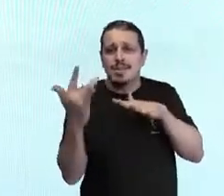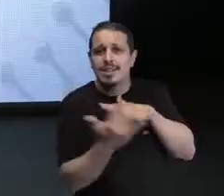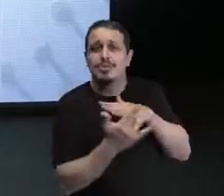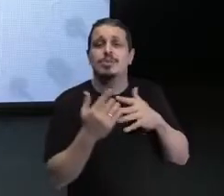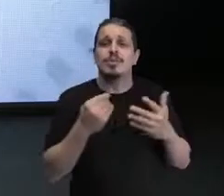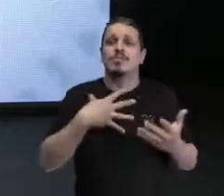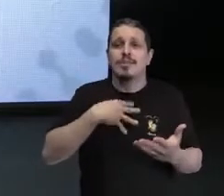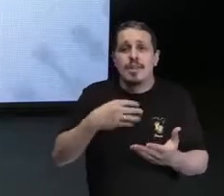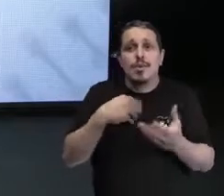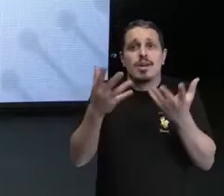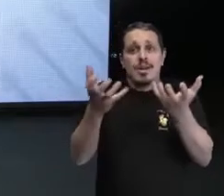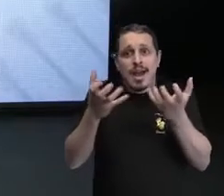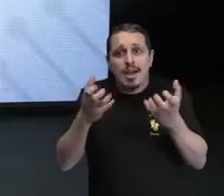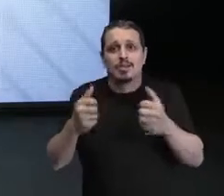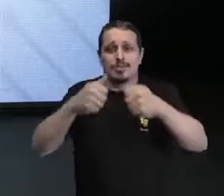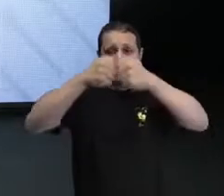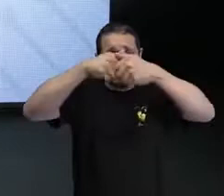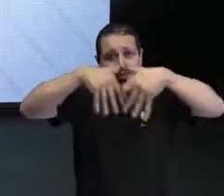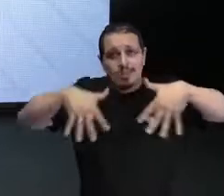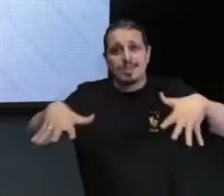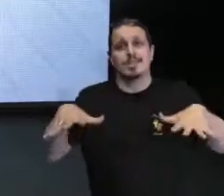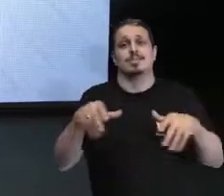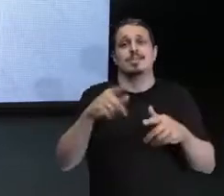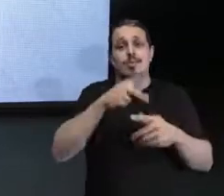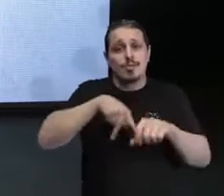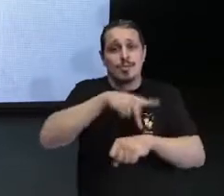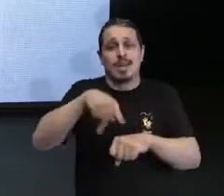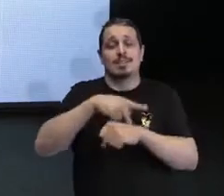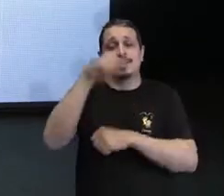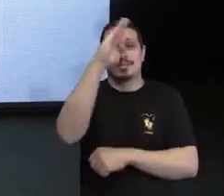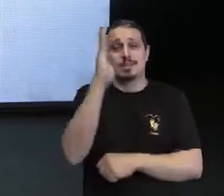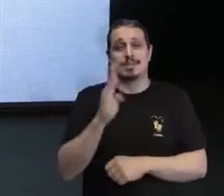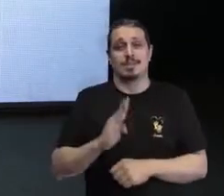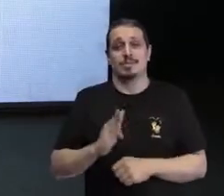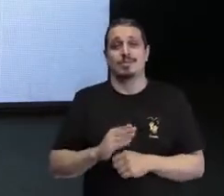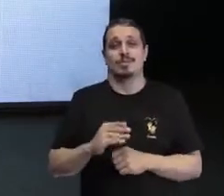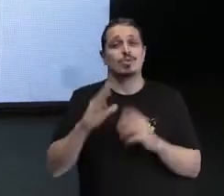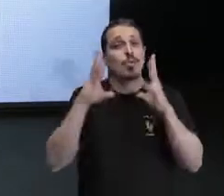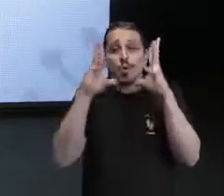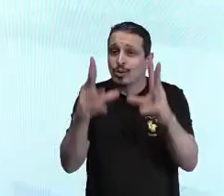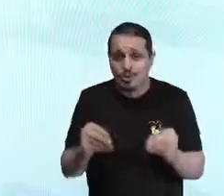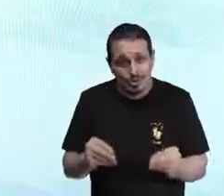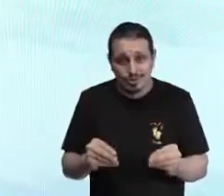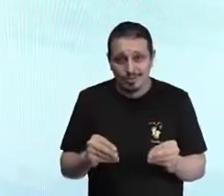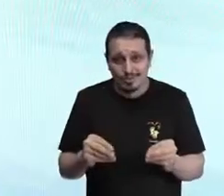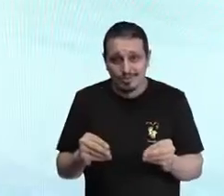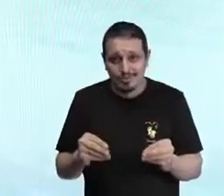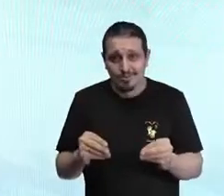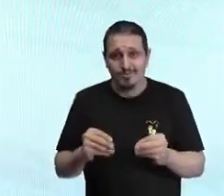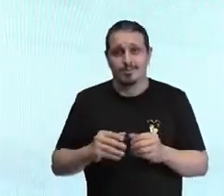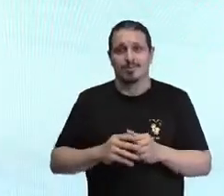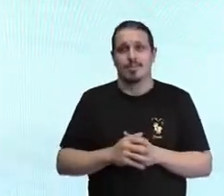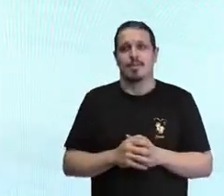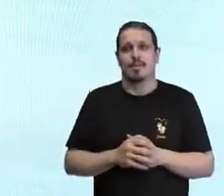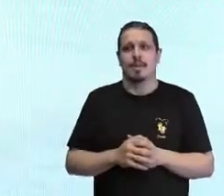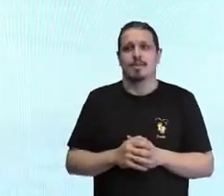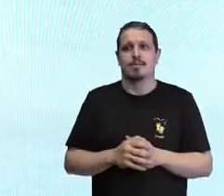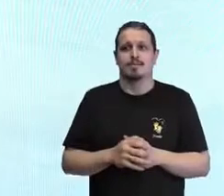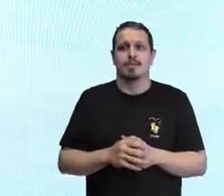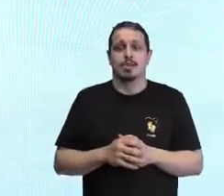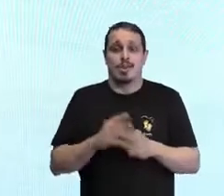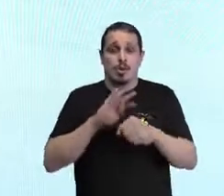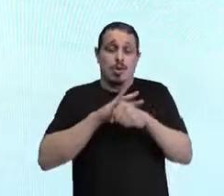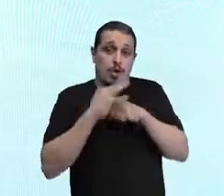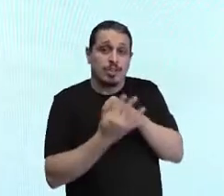mesmo, gente, né? Dentro do possível, né? Assim que melhorar a questão da pandemia. Porque a gente só vai conseguir